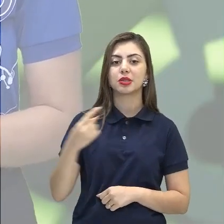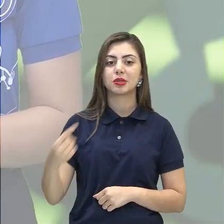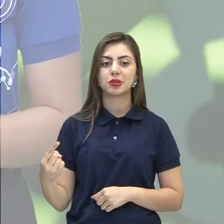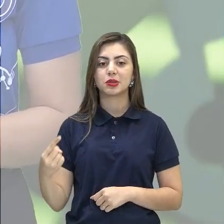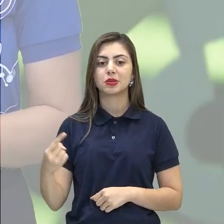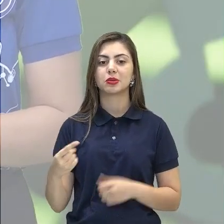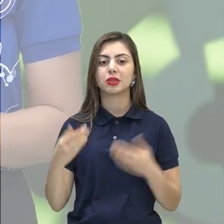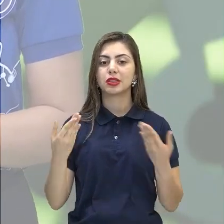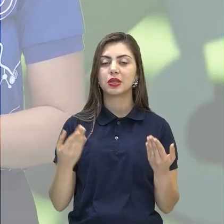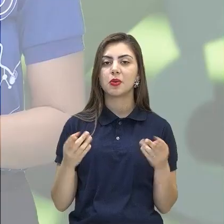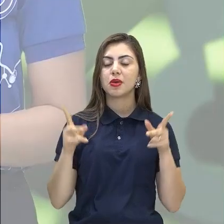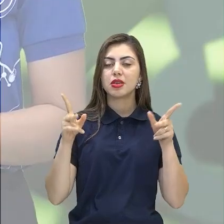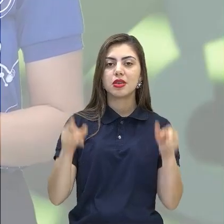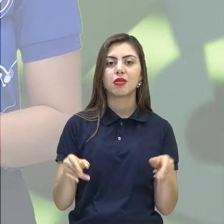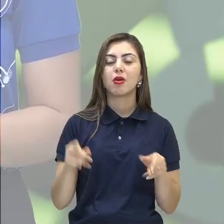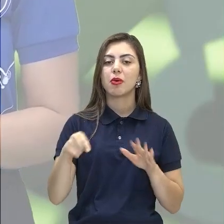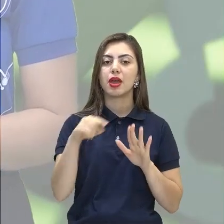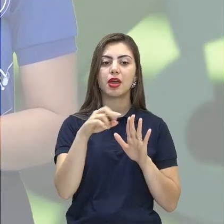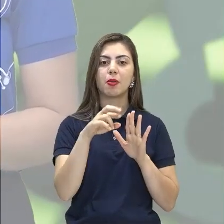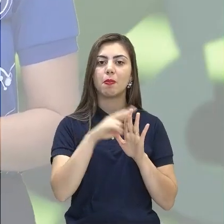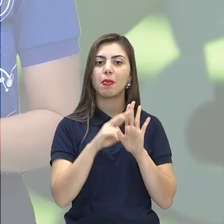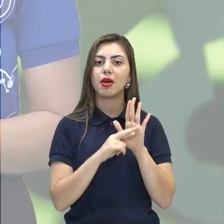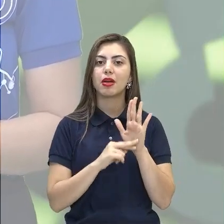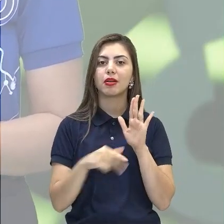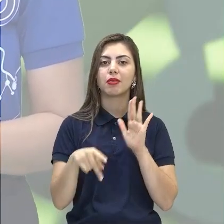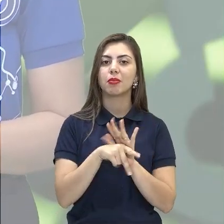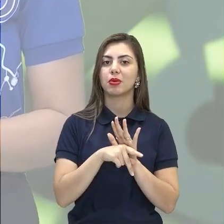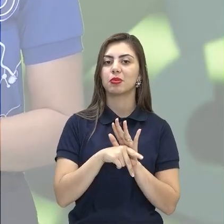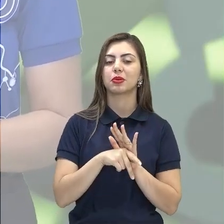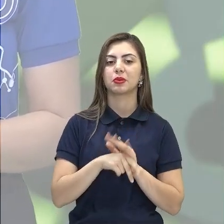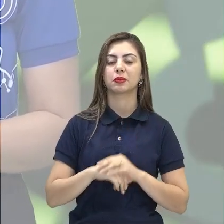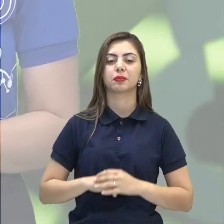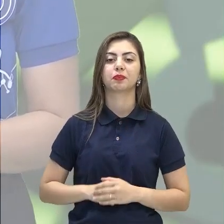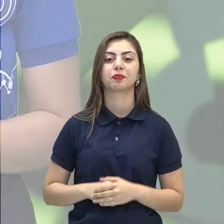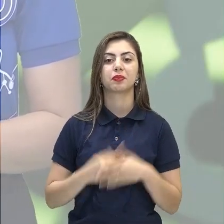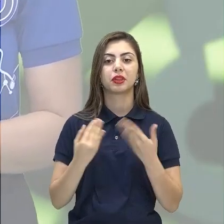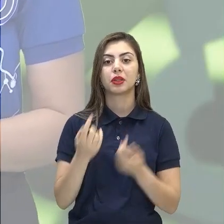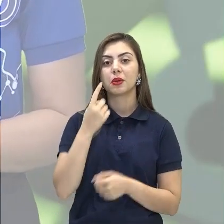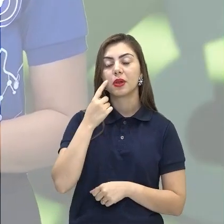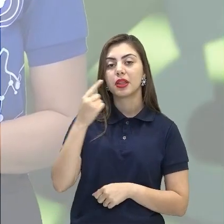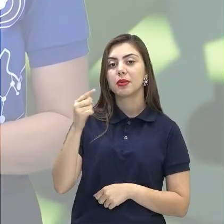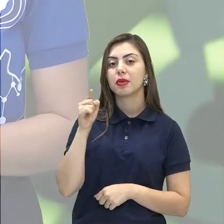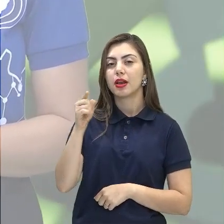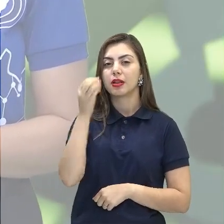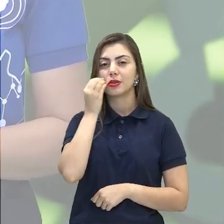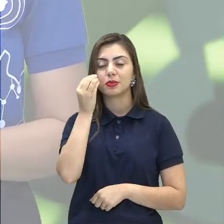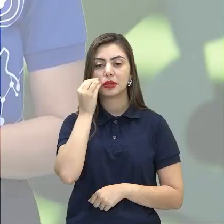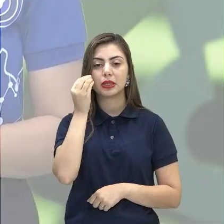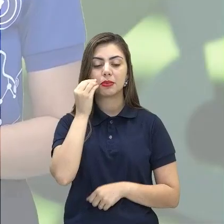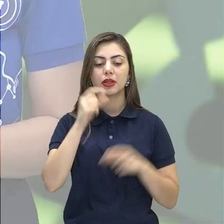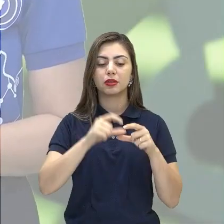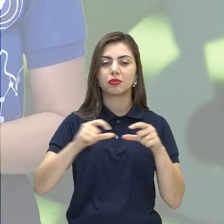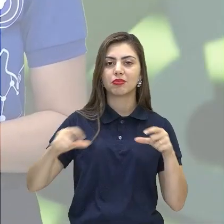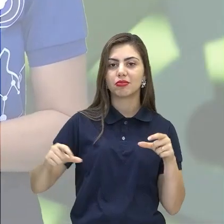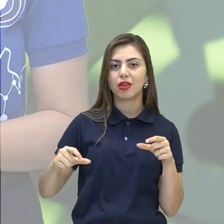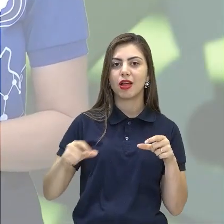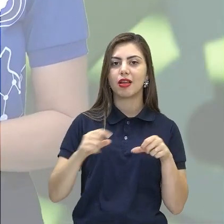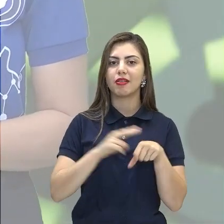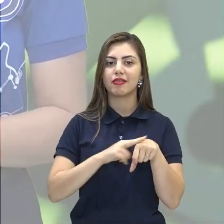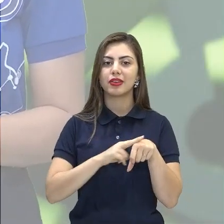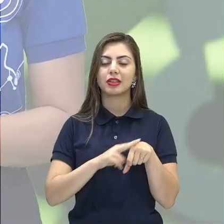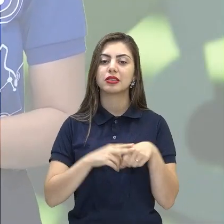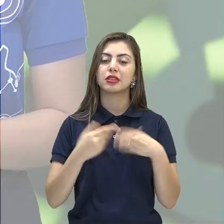fosse uma lei da natureza. No caso do experimento citado, podemos concluir, então, que existem fatores que determinam a